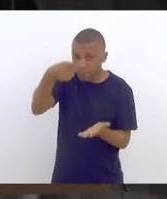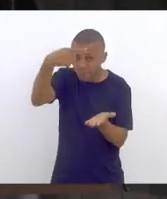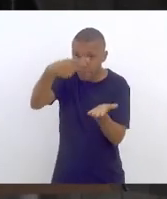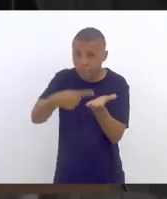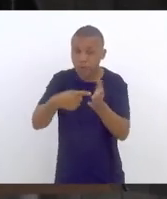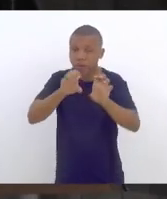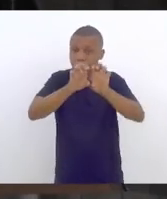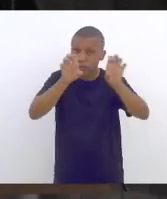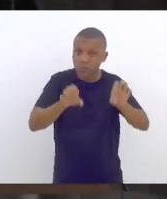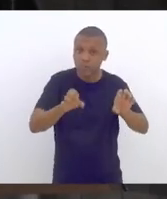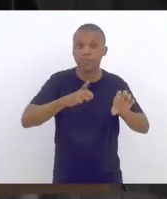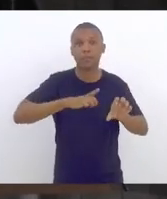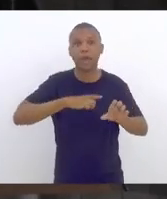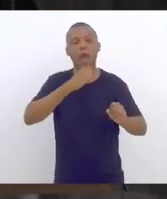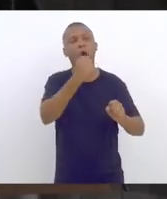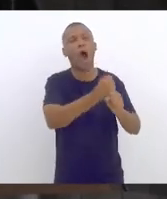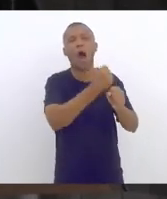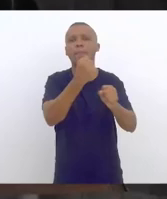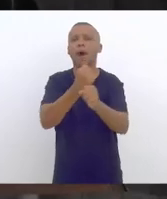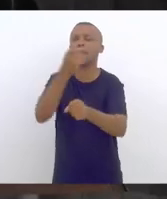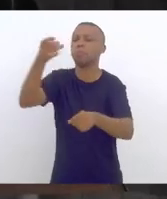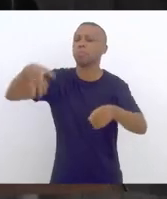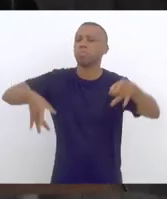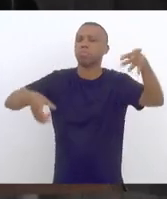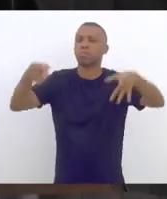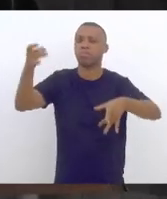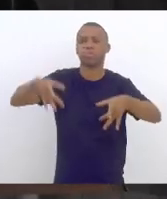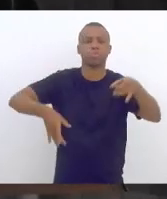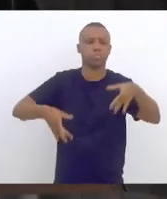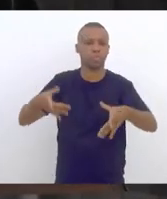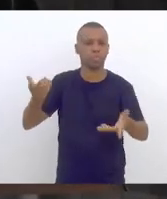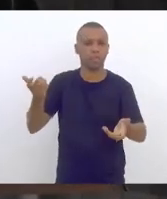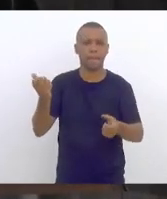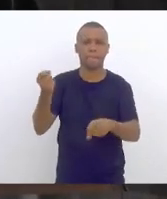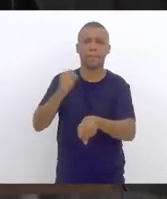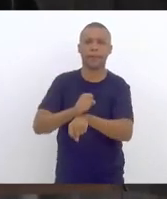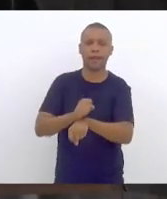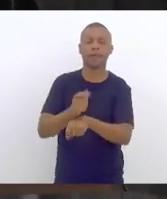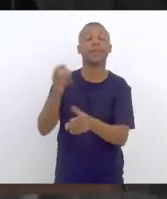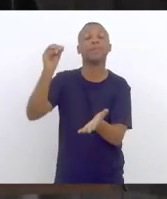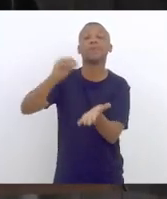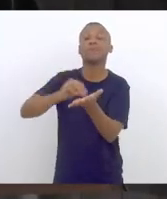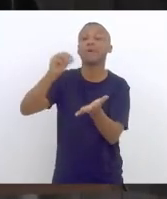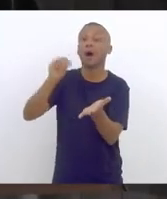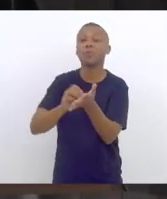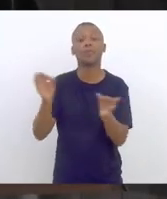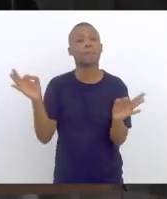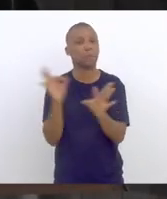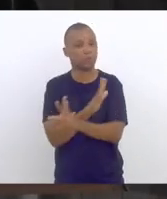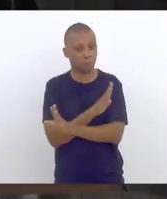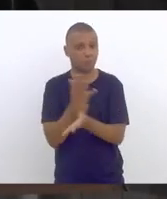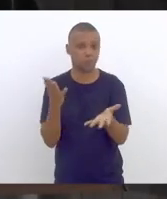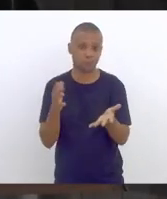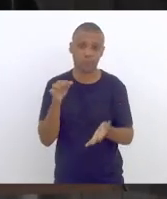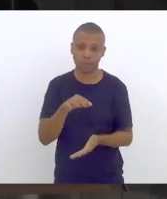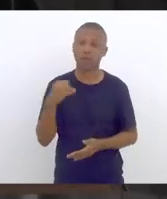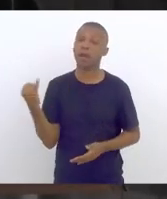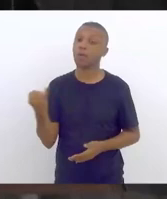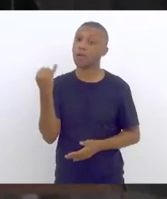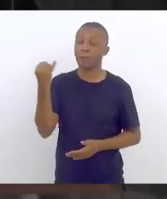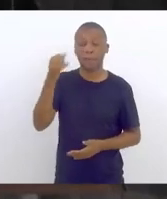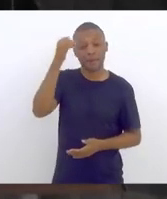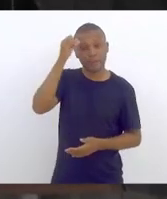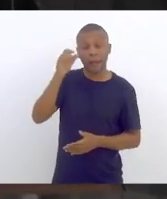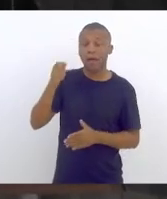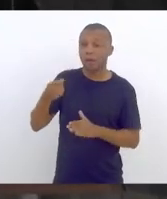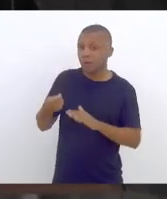muita obra abandonada por aí muita obra parada por aí muita obra ser concluída por aí isso é importante para não se perder